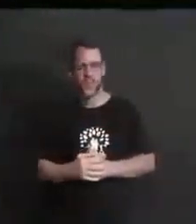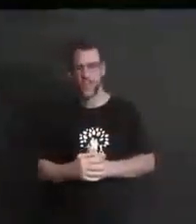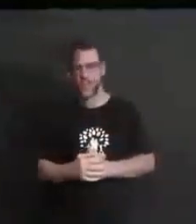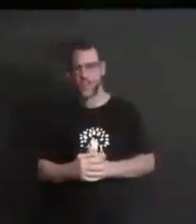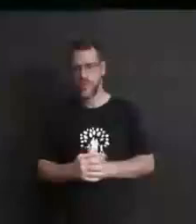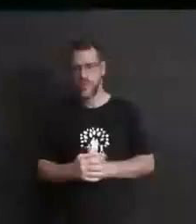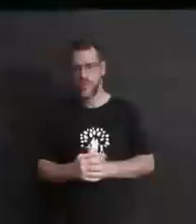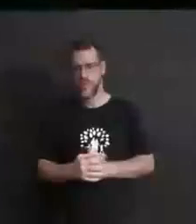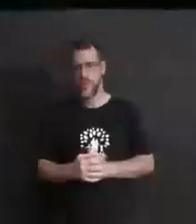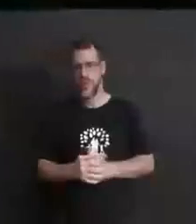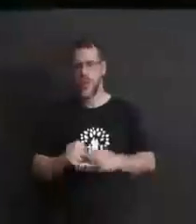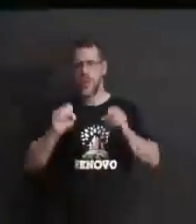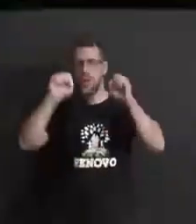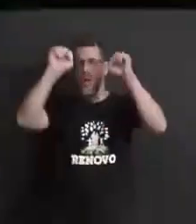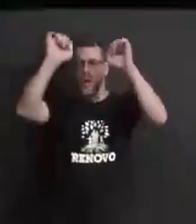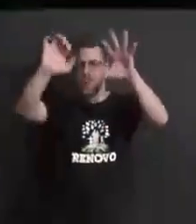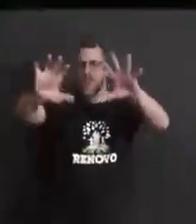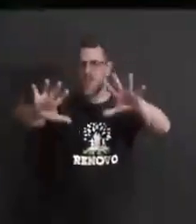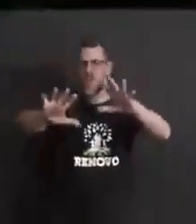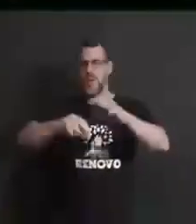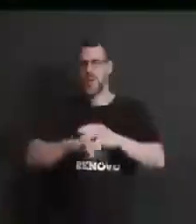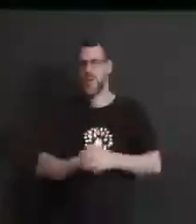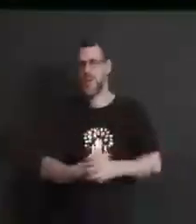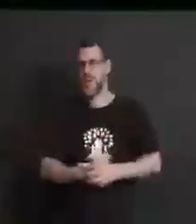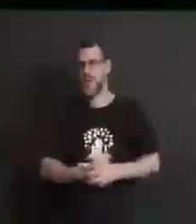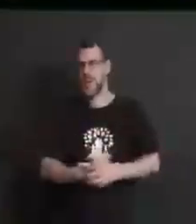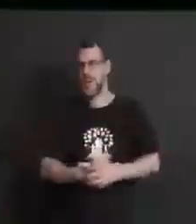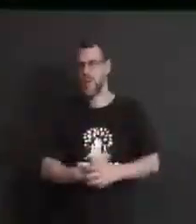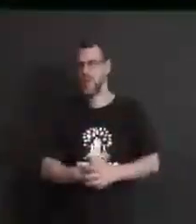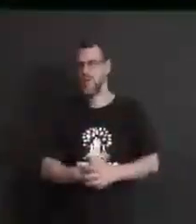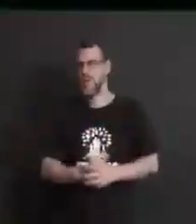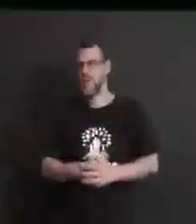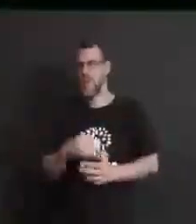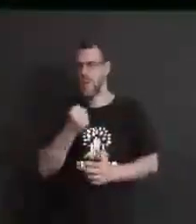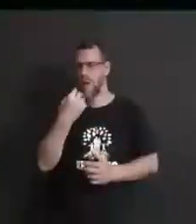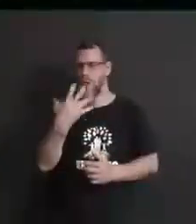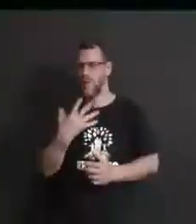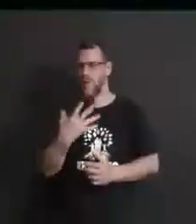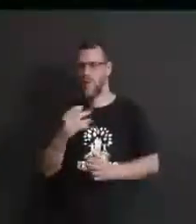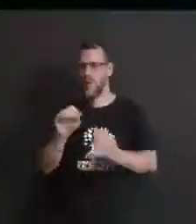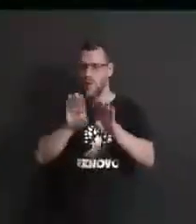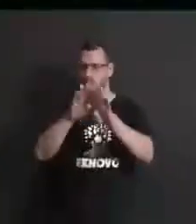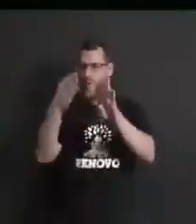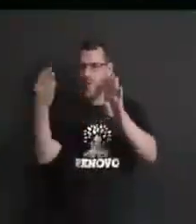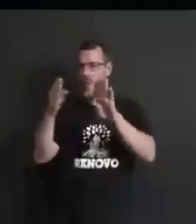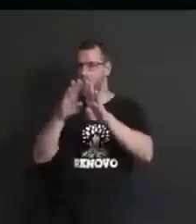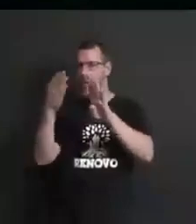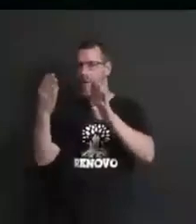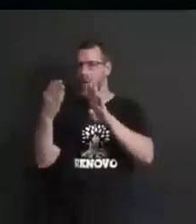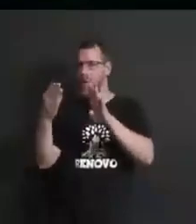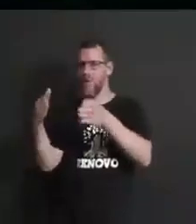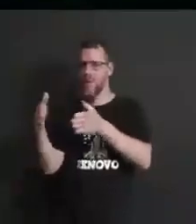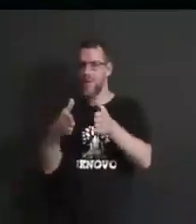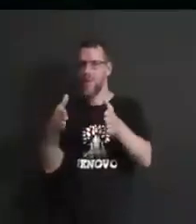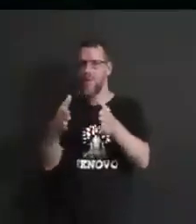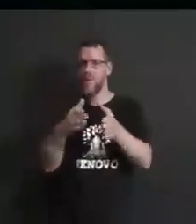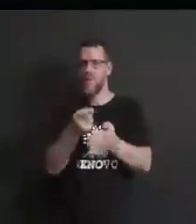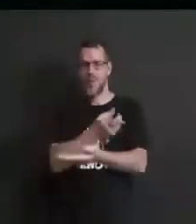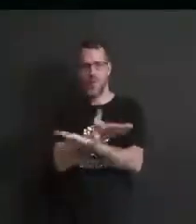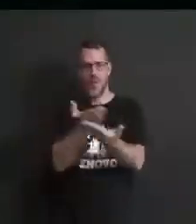vale a pena te abençoar. Vale a pena abrir as portas e os caminhos para você